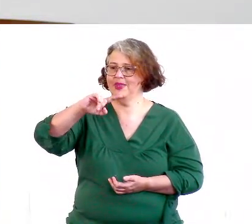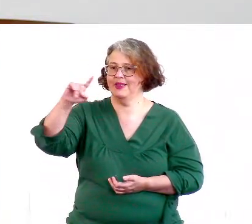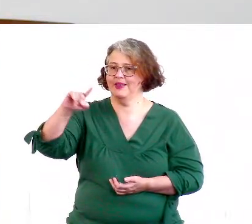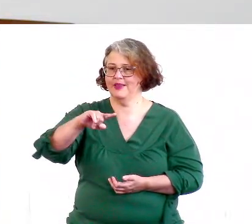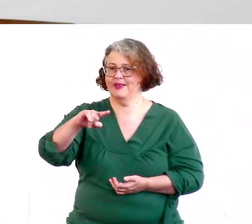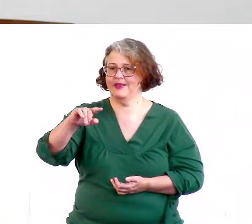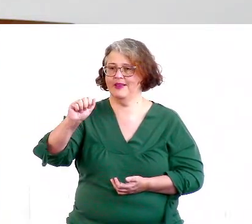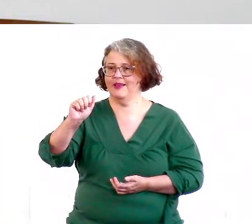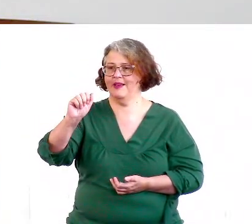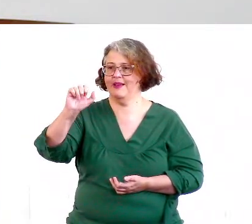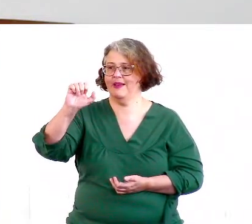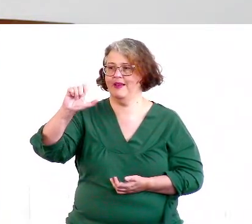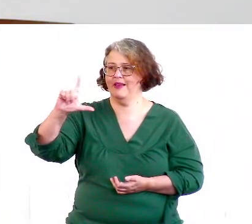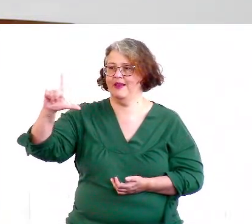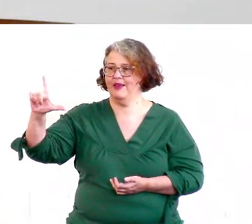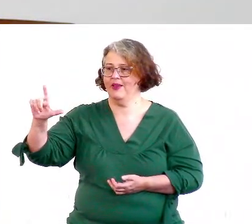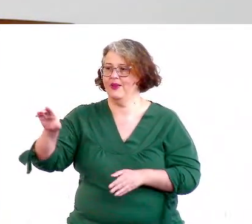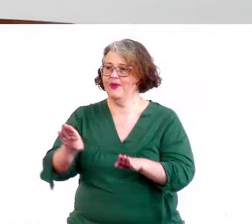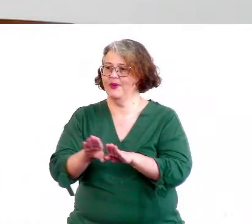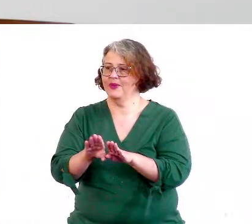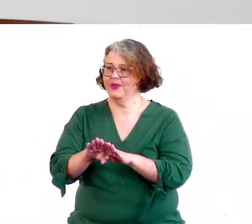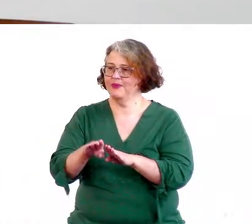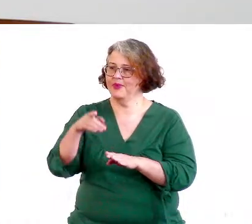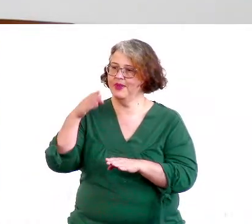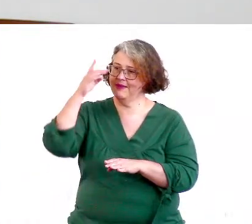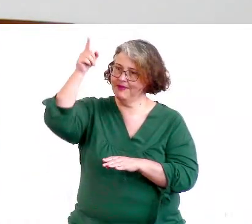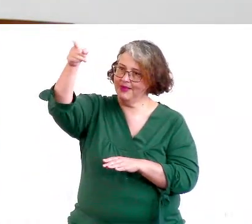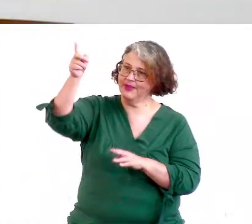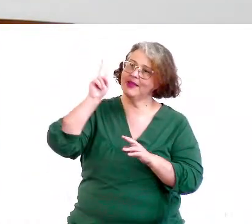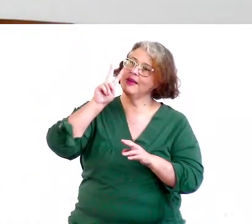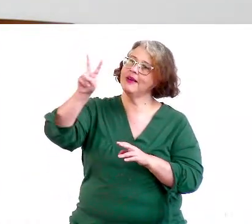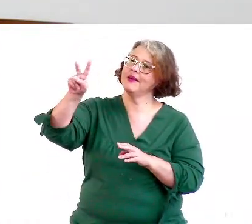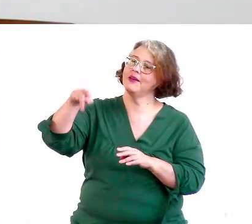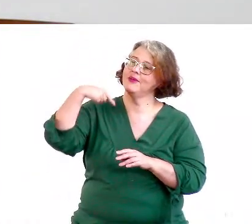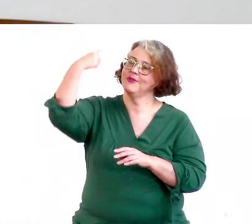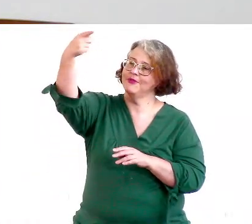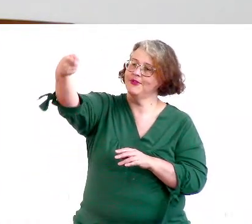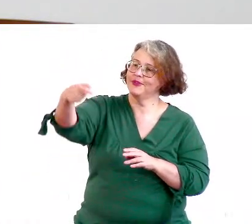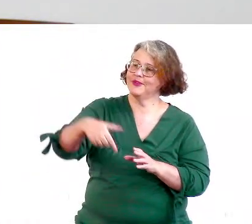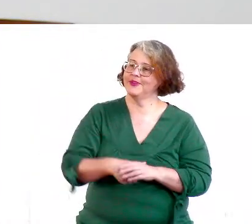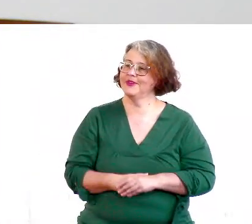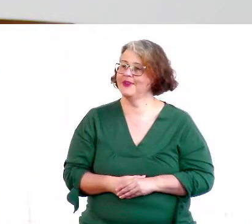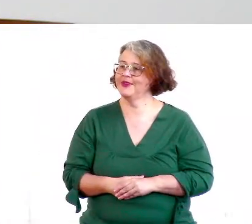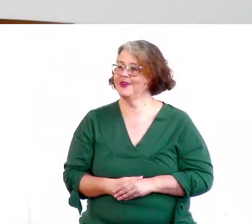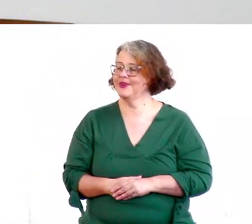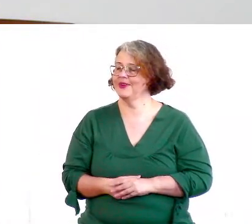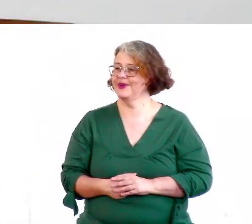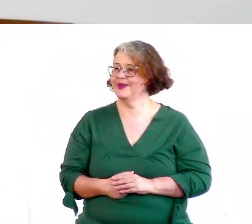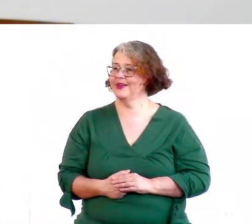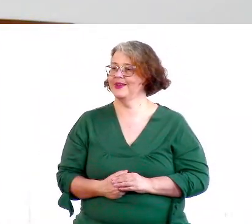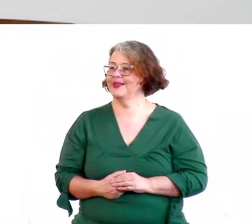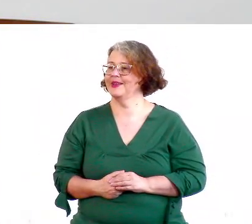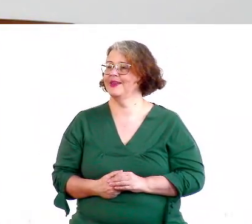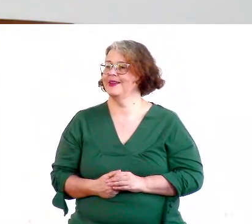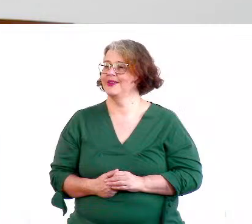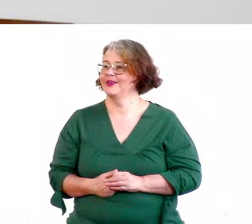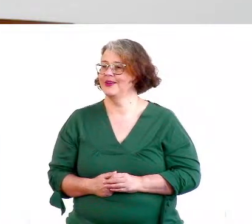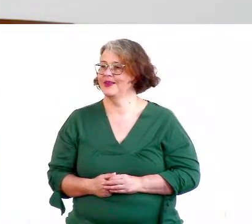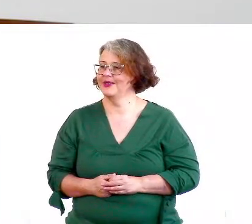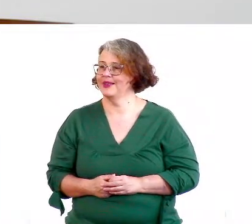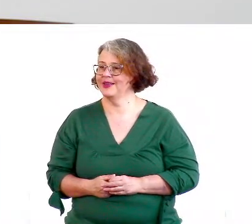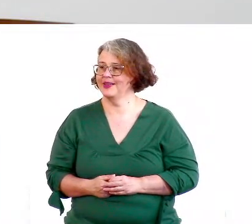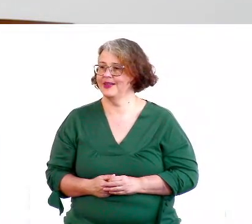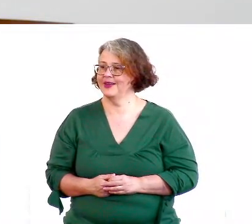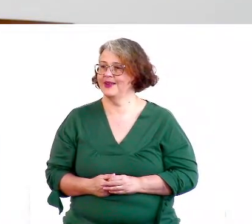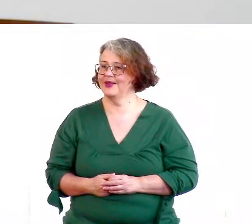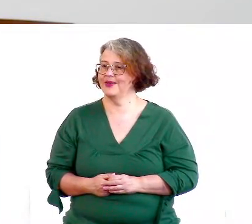vez. Misael, onde está você? Lá atrás, já recebendo os cumprimentos também dos nossos queridos irmãos.